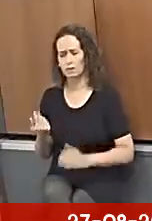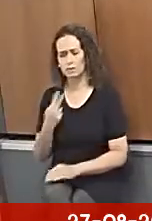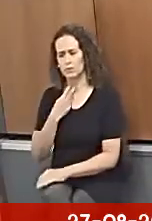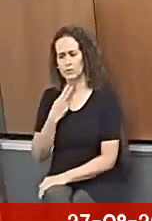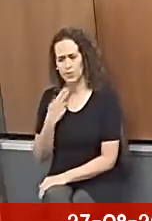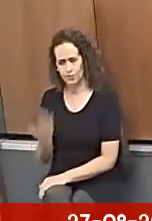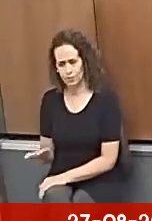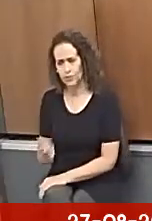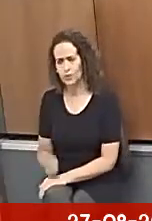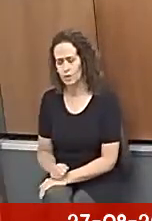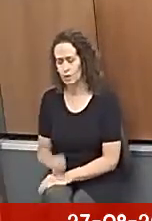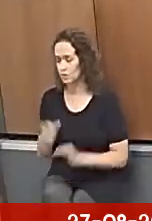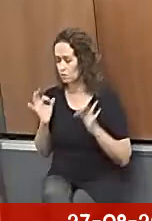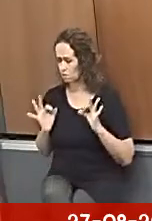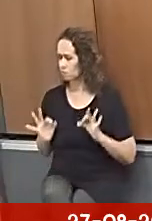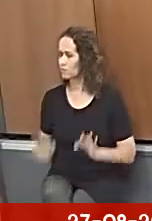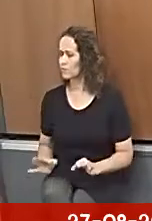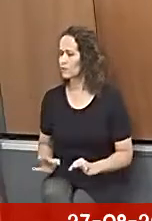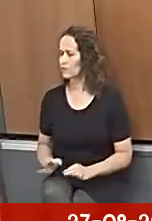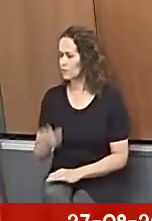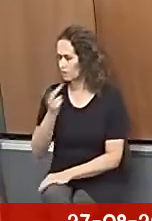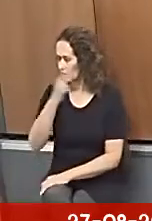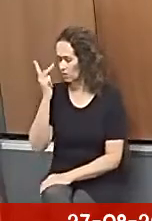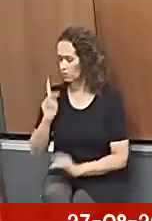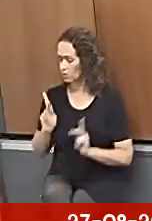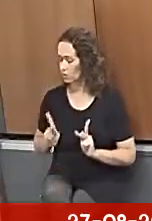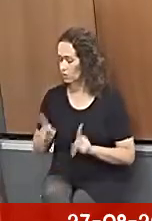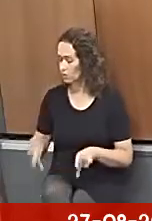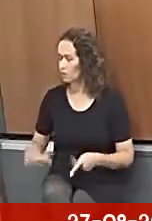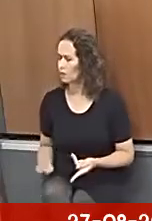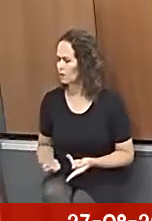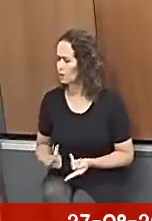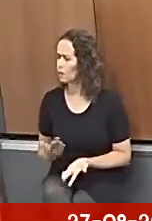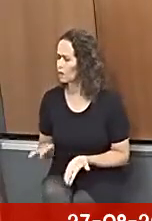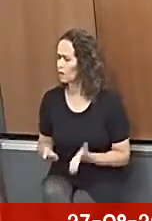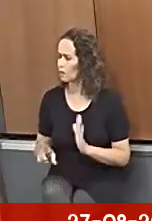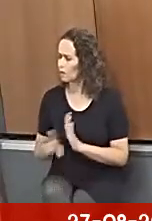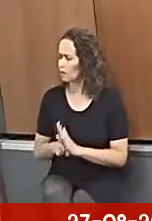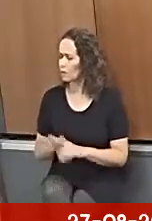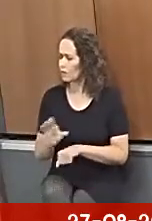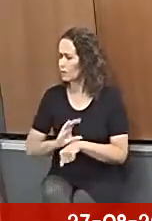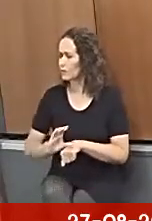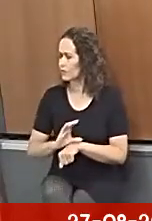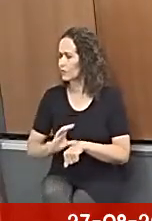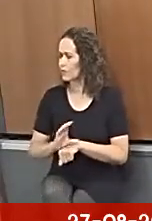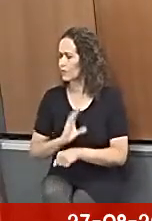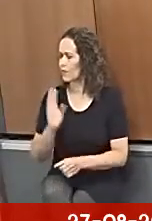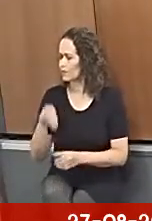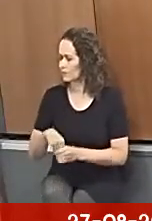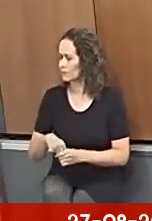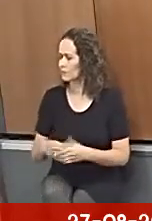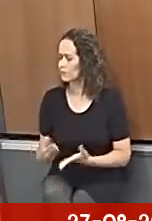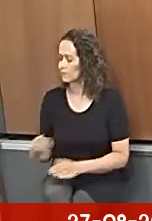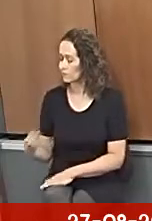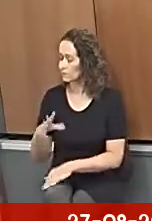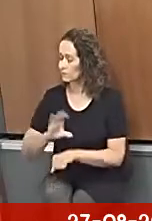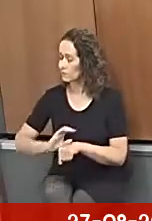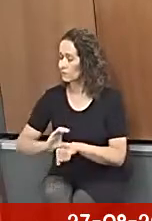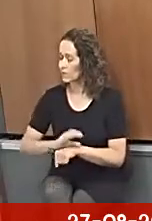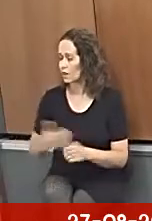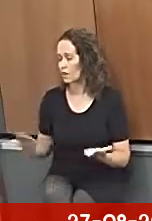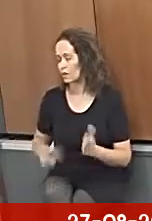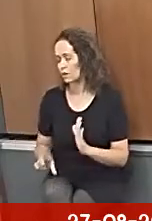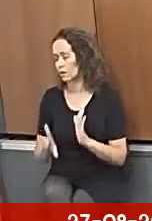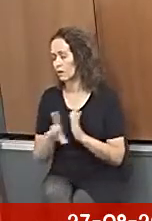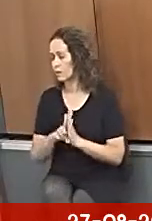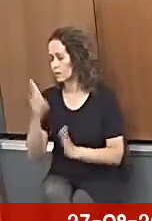é dignidade da pessoa humana é um princípio constitucional eu vou além eu falei de uma norma constitucional agora vou falar a lei